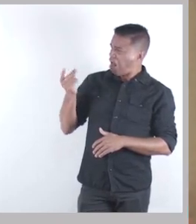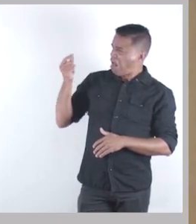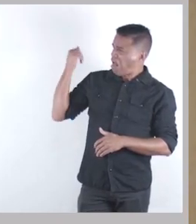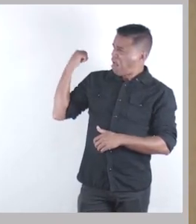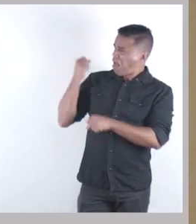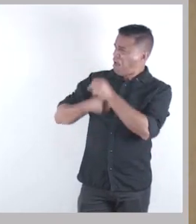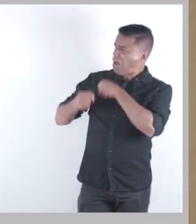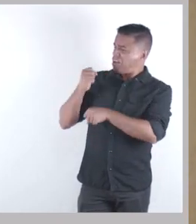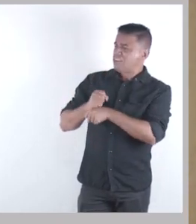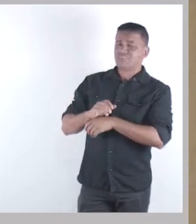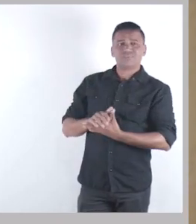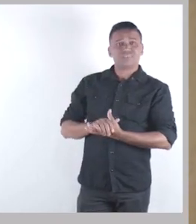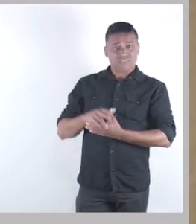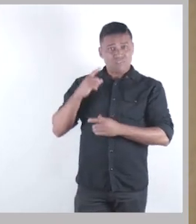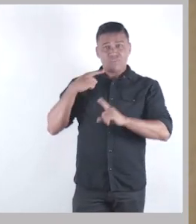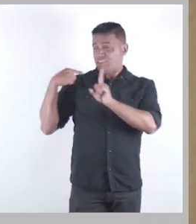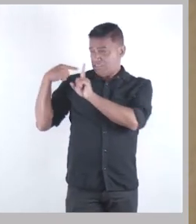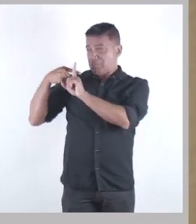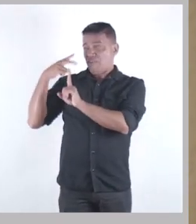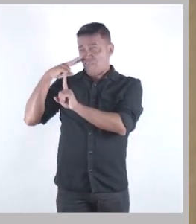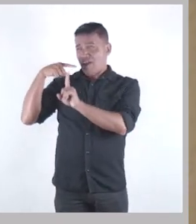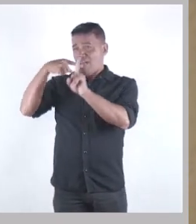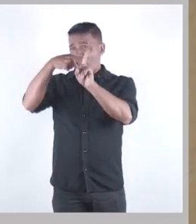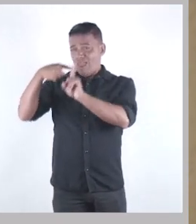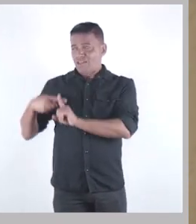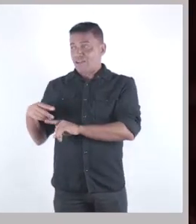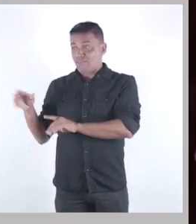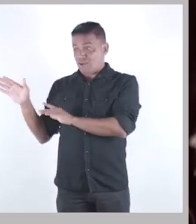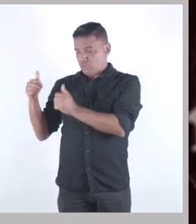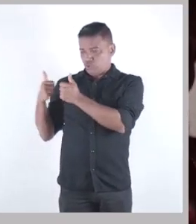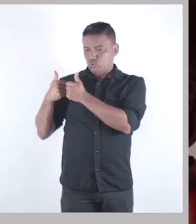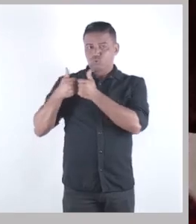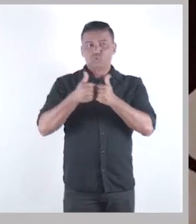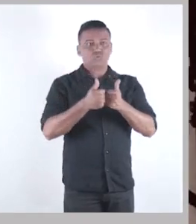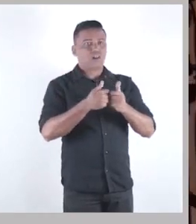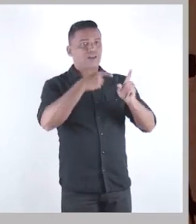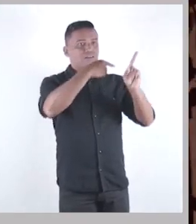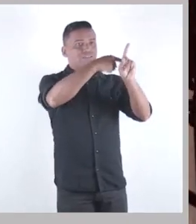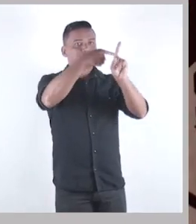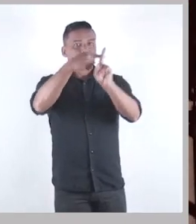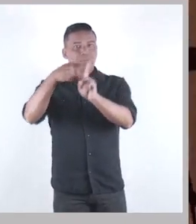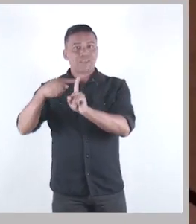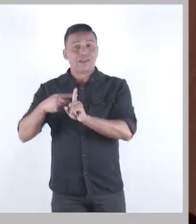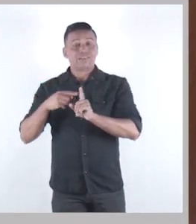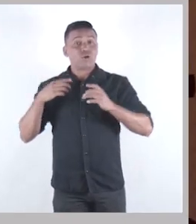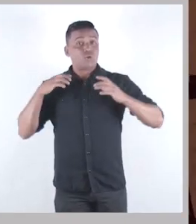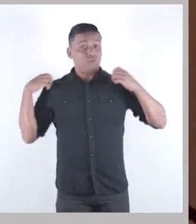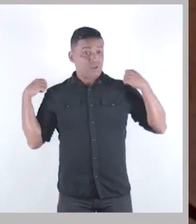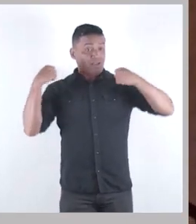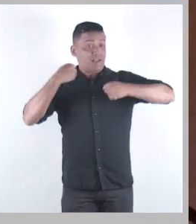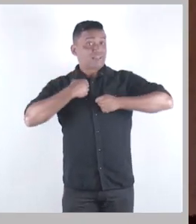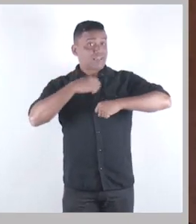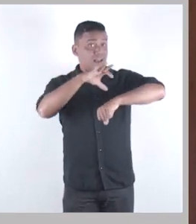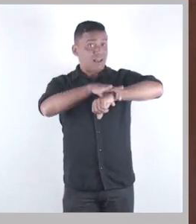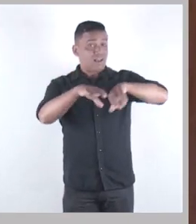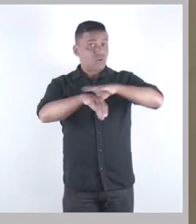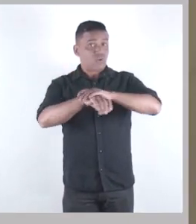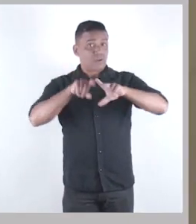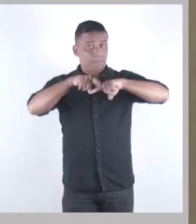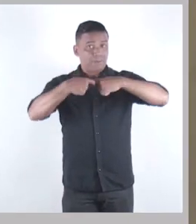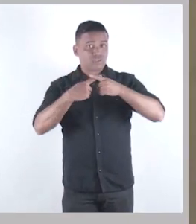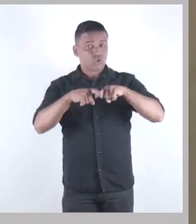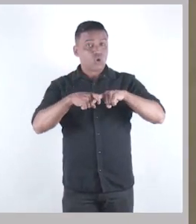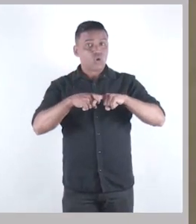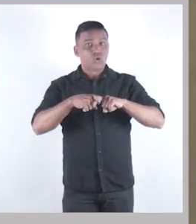Venha connosco para o cemitério para te mostrarmos a capa. E levam o rapaz para o cemitério. E, de facto, o casaco que lhe emprestara no dia anterior à